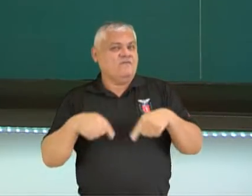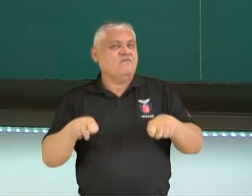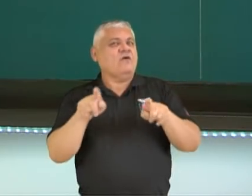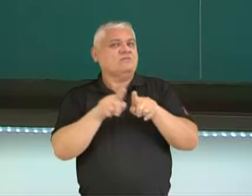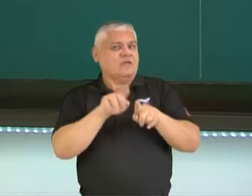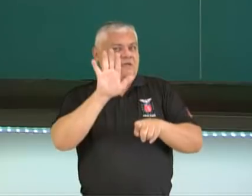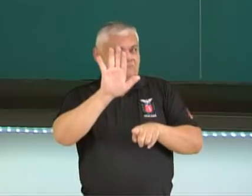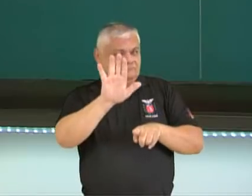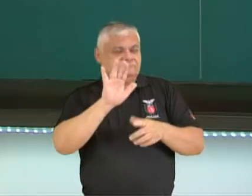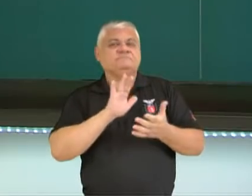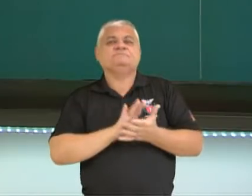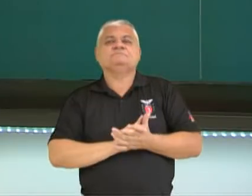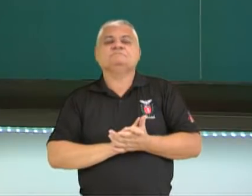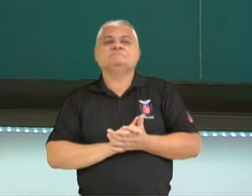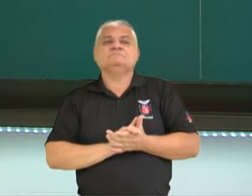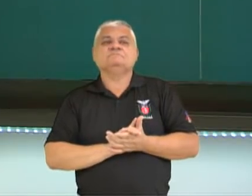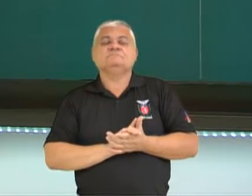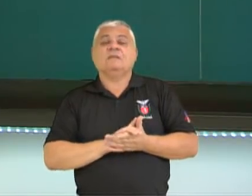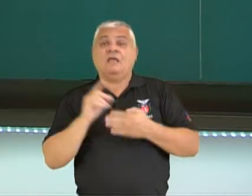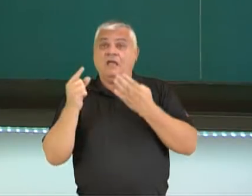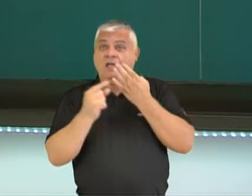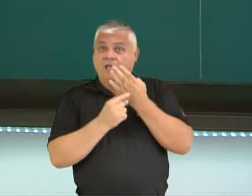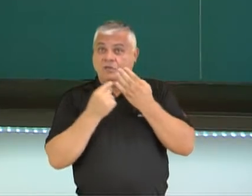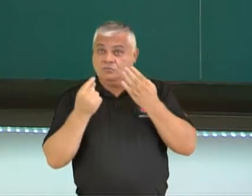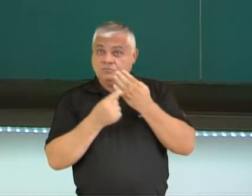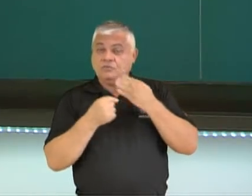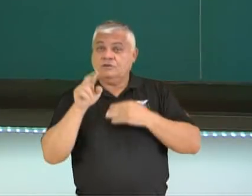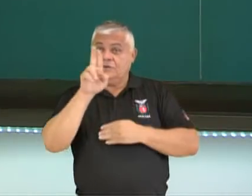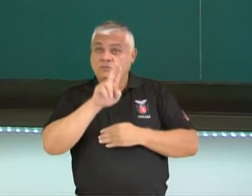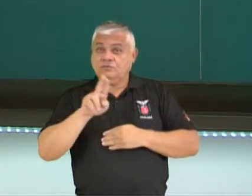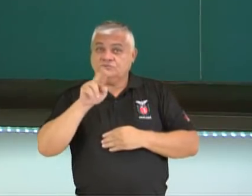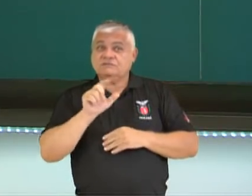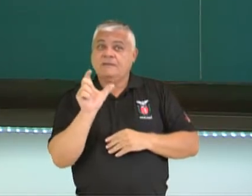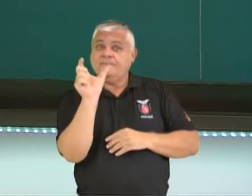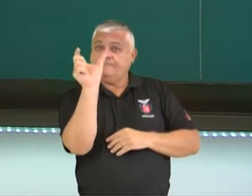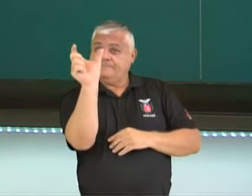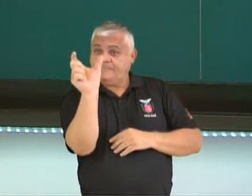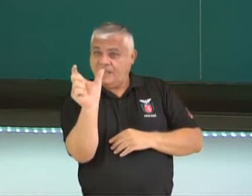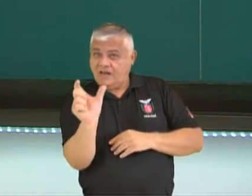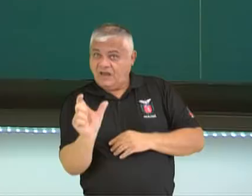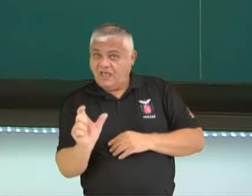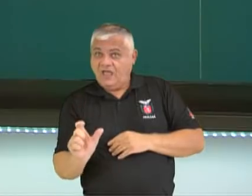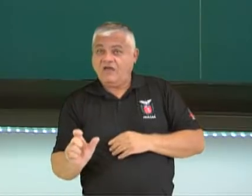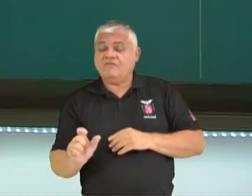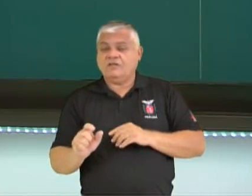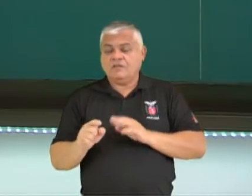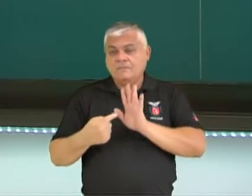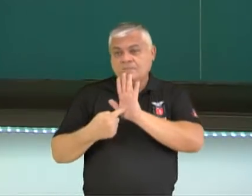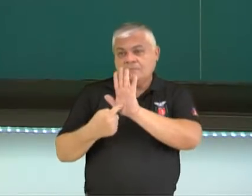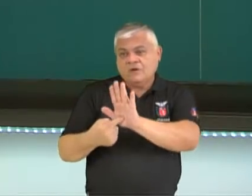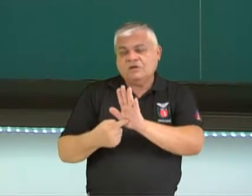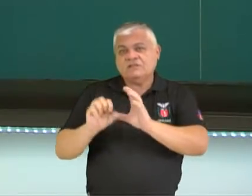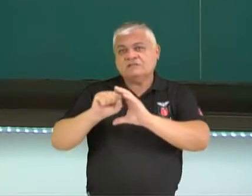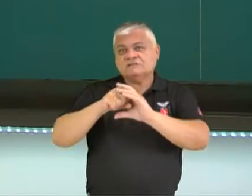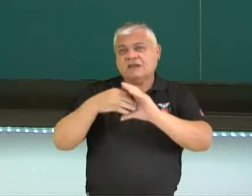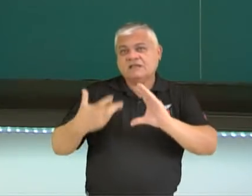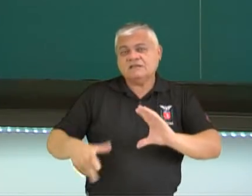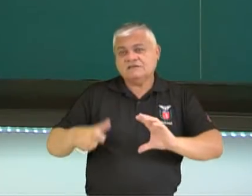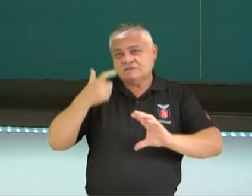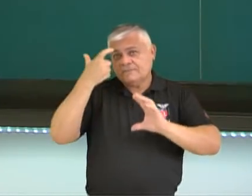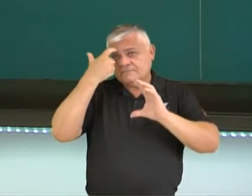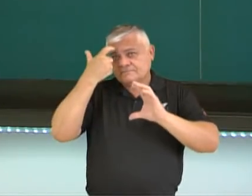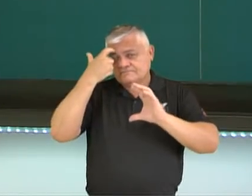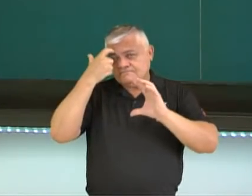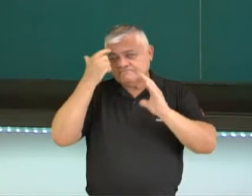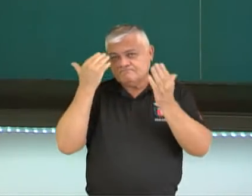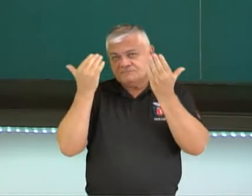slide aqui. A autora utiliza também palavras que descrevem as características psicológicas, quer dizer,